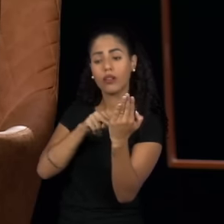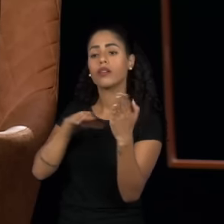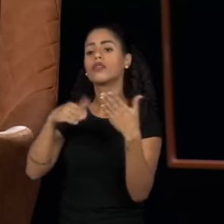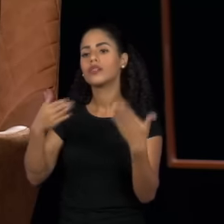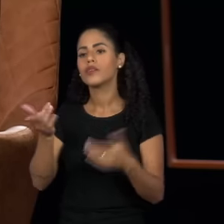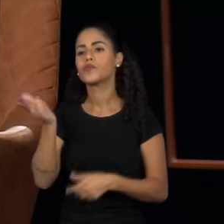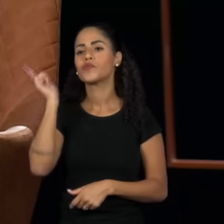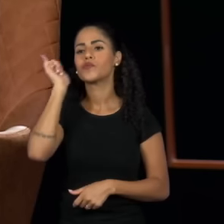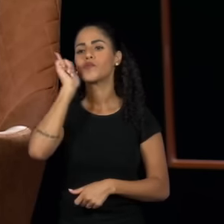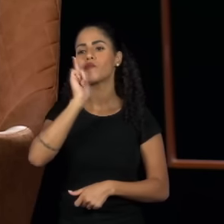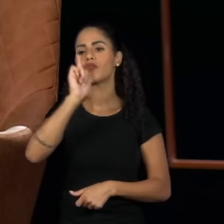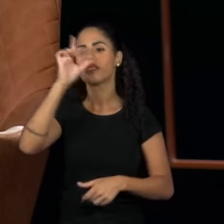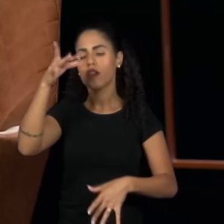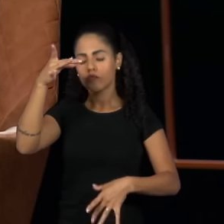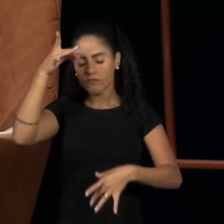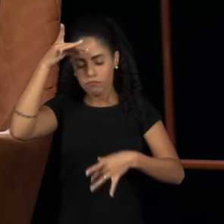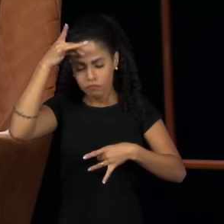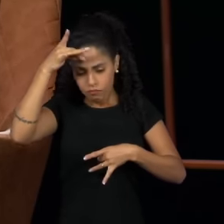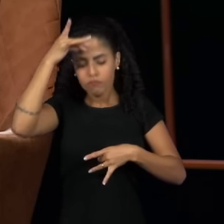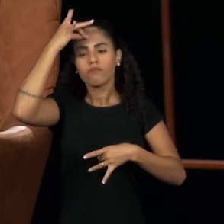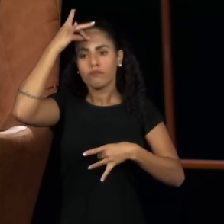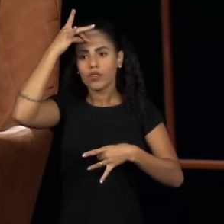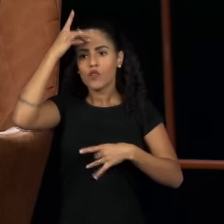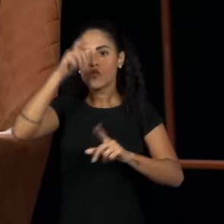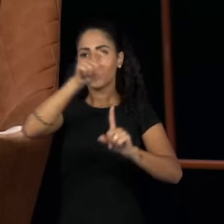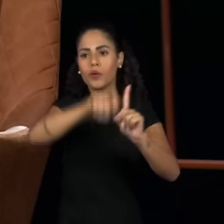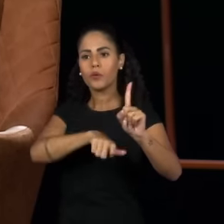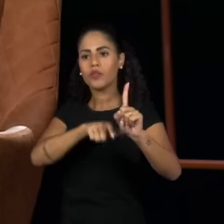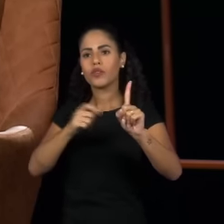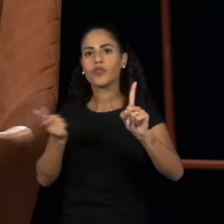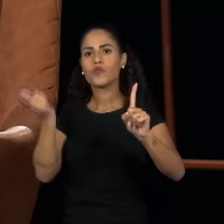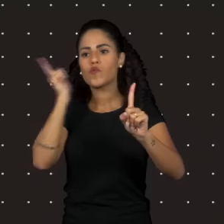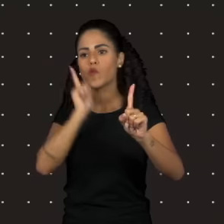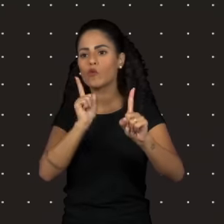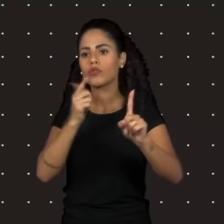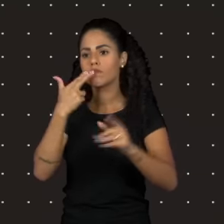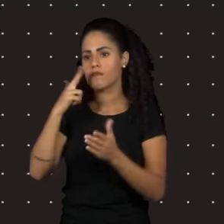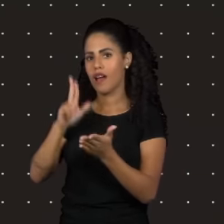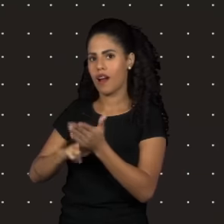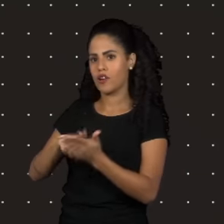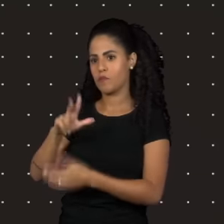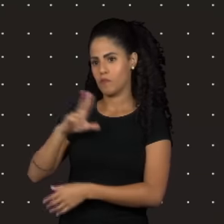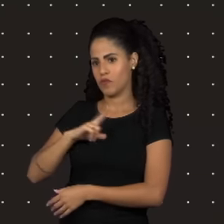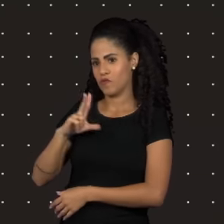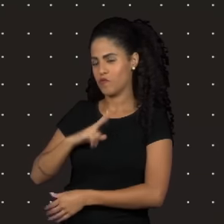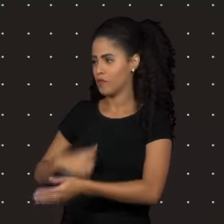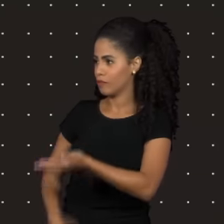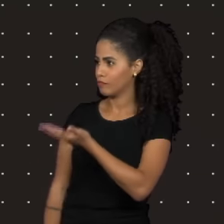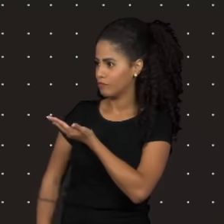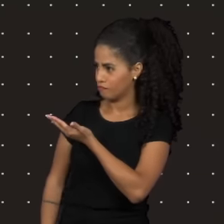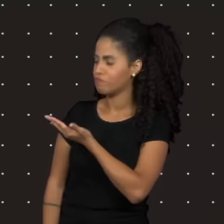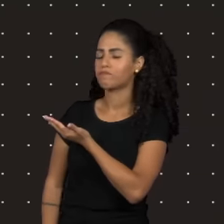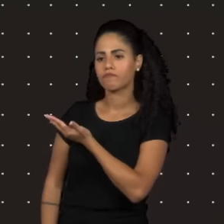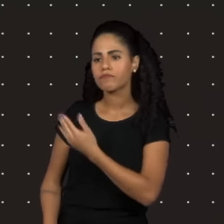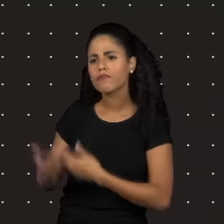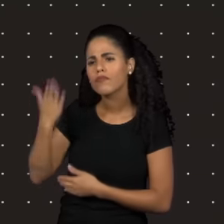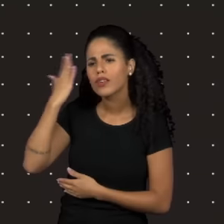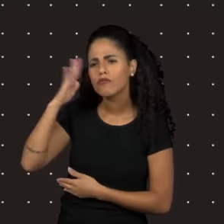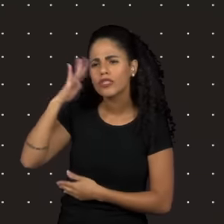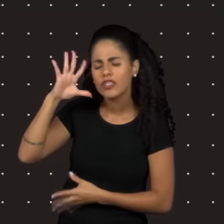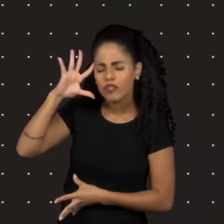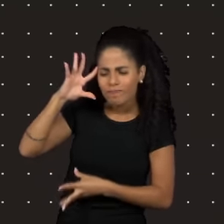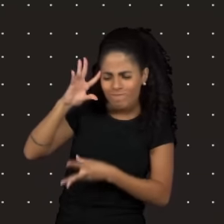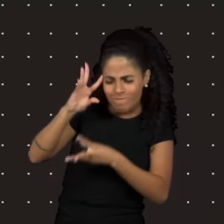gente conseguiu entrar nesse universo, porque eram cartas muito pessoais. Você conseguia entender aquela pessoa,